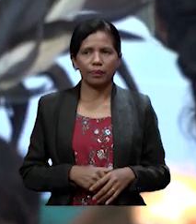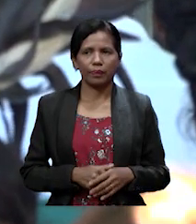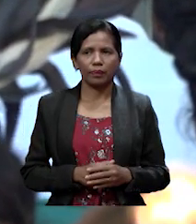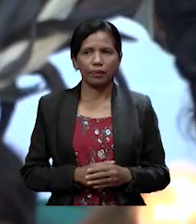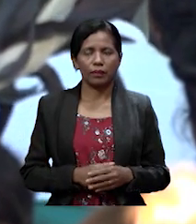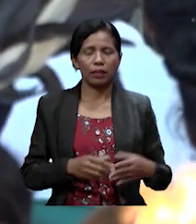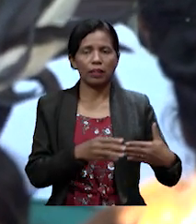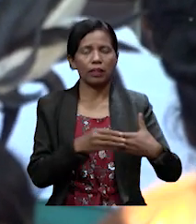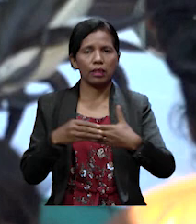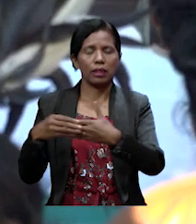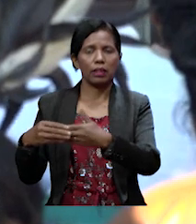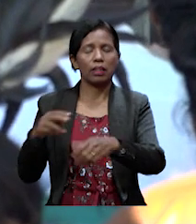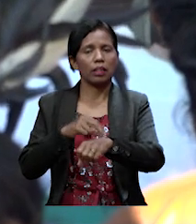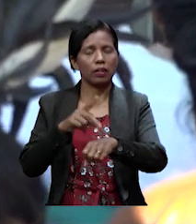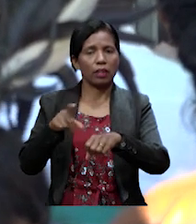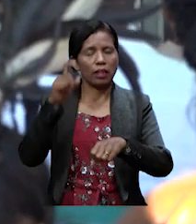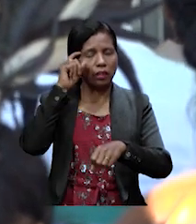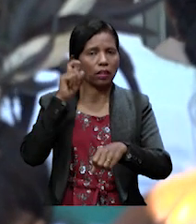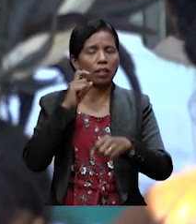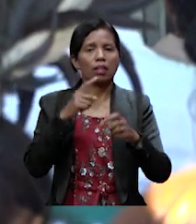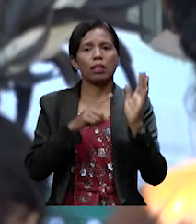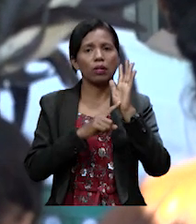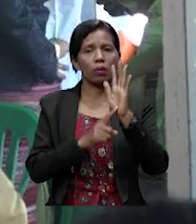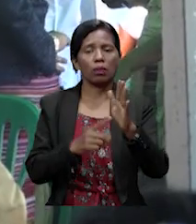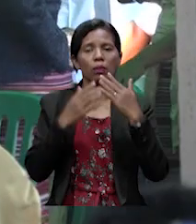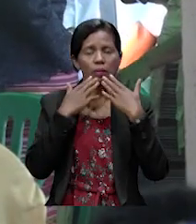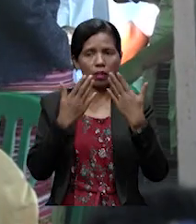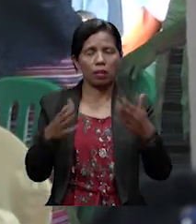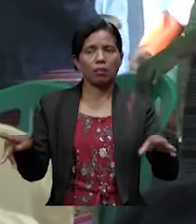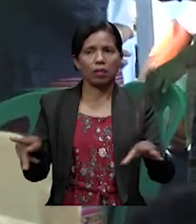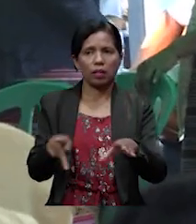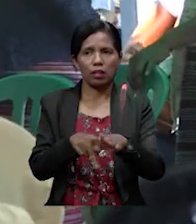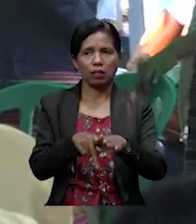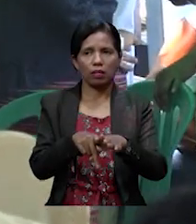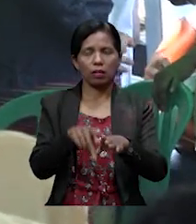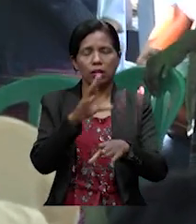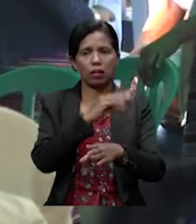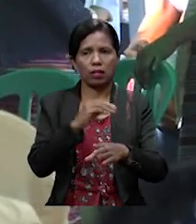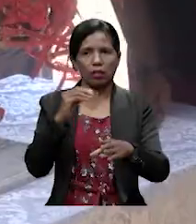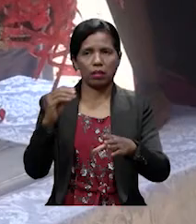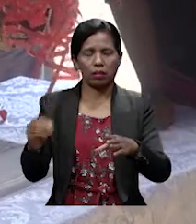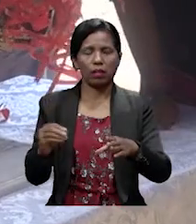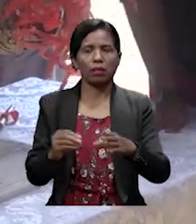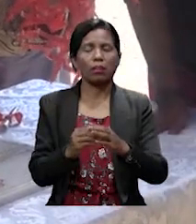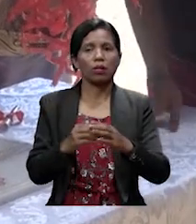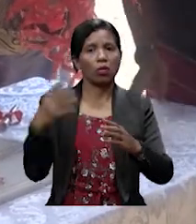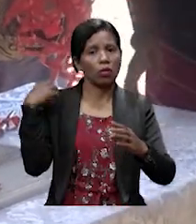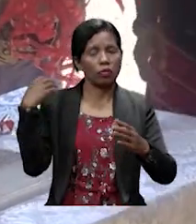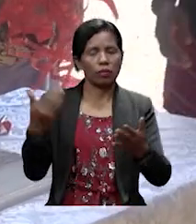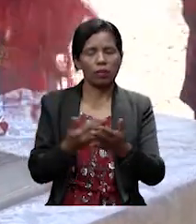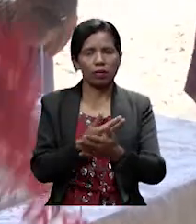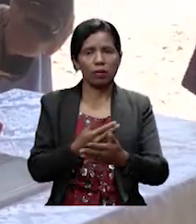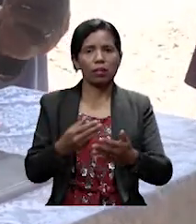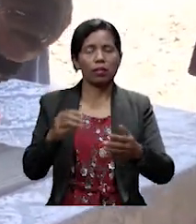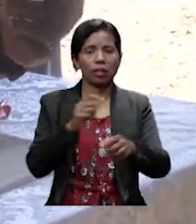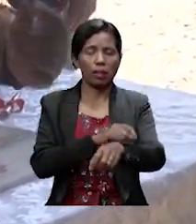Líder nasional Kairala Sanana Gusmão hato agradecimento ne wainhira participa e cerimônia inauguração edifício fon ba missão Lepra ya